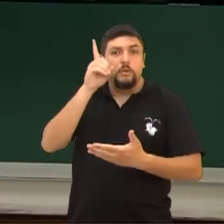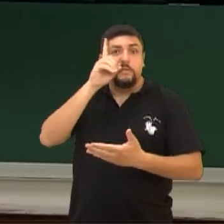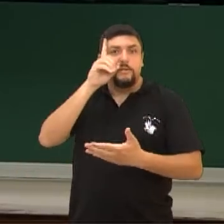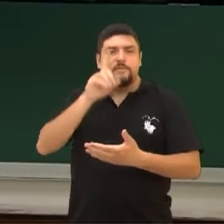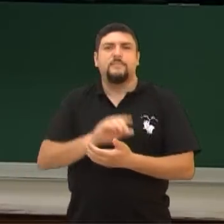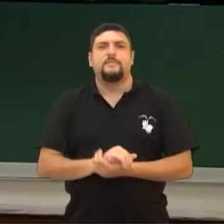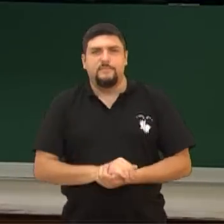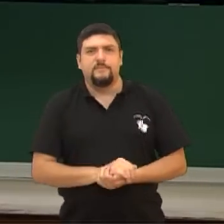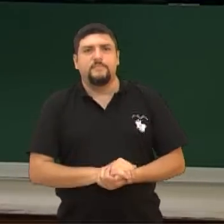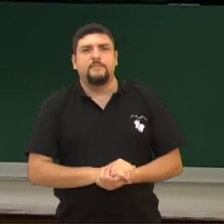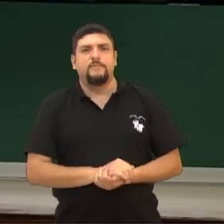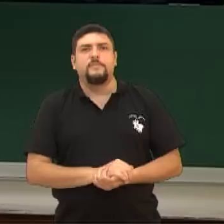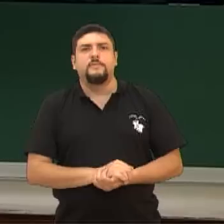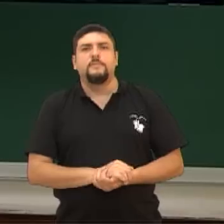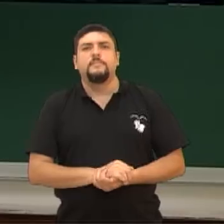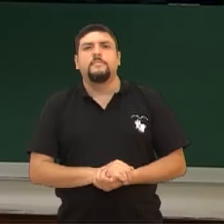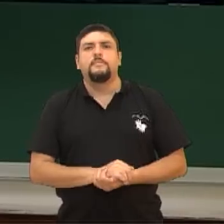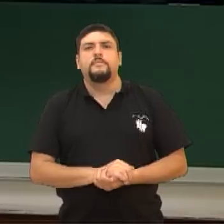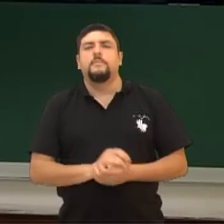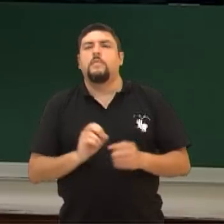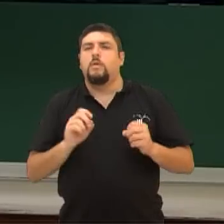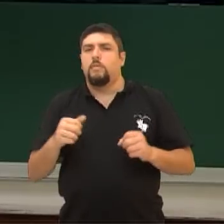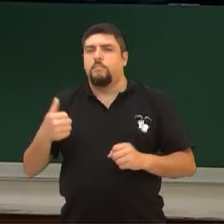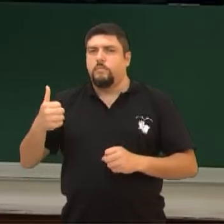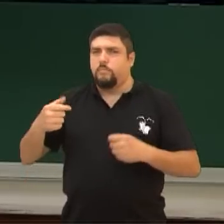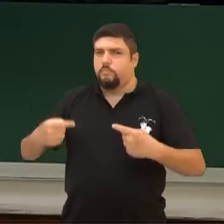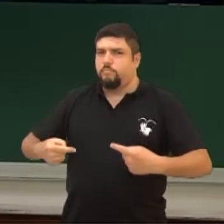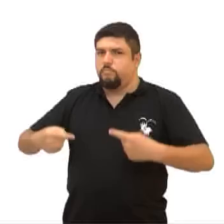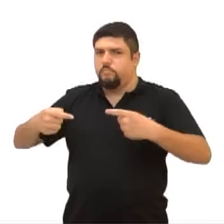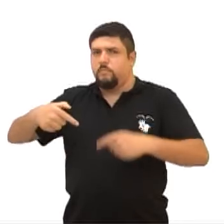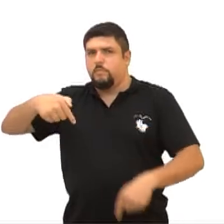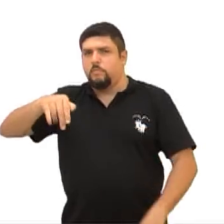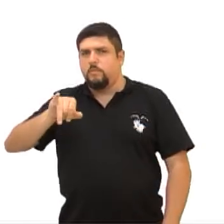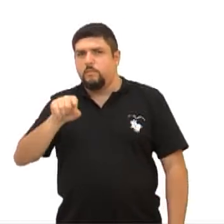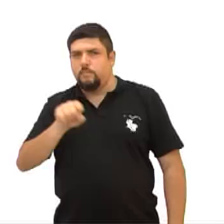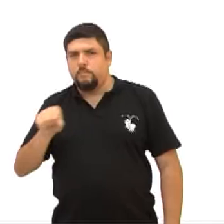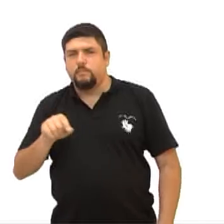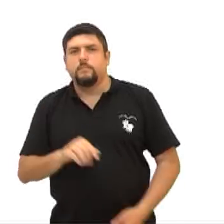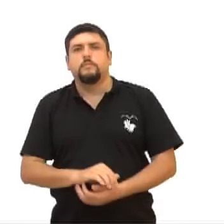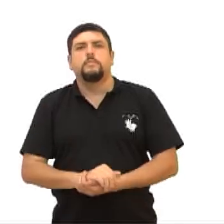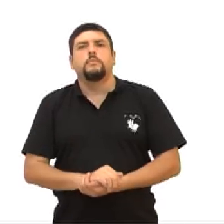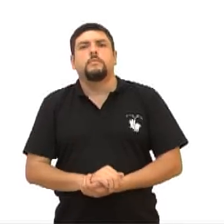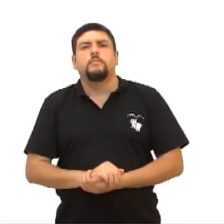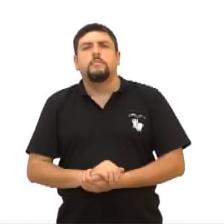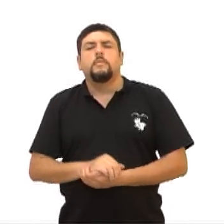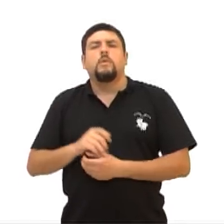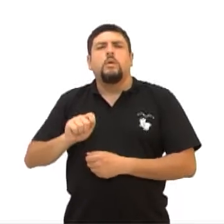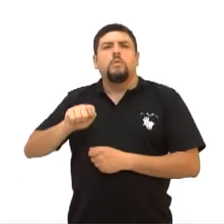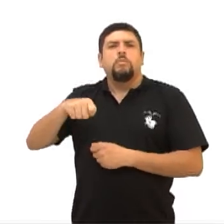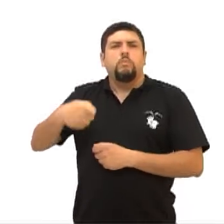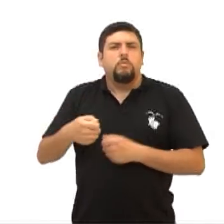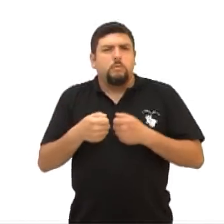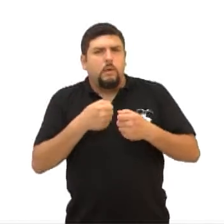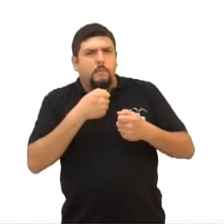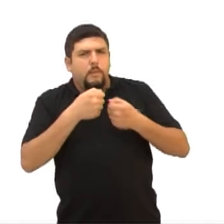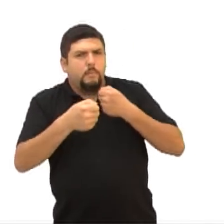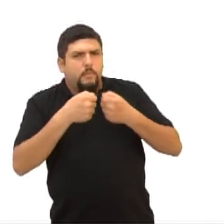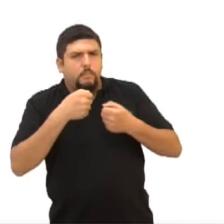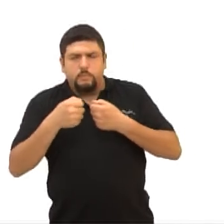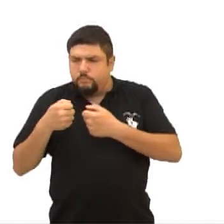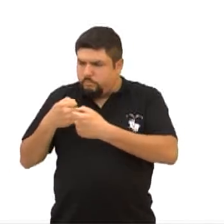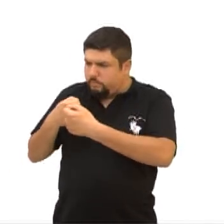tá? Primeiro quiz de hoje, sobre a entrevista feita em